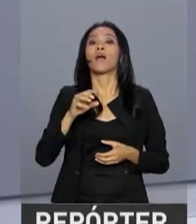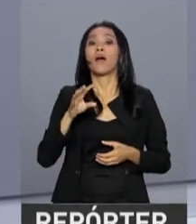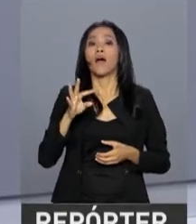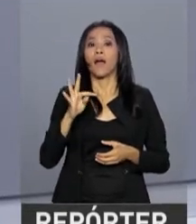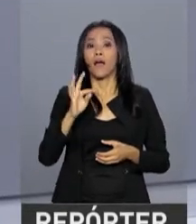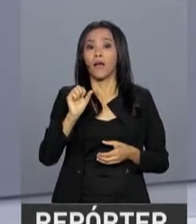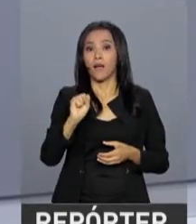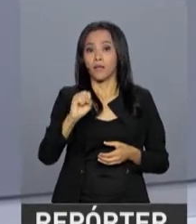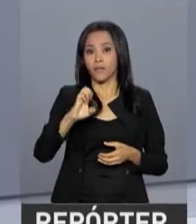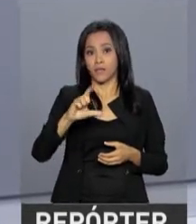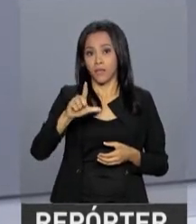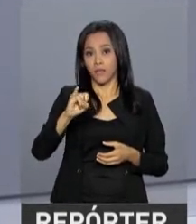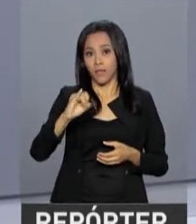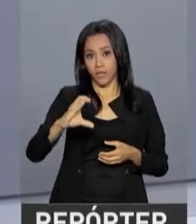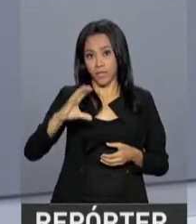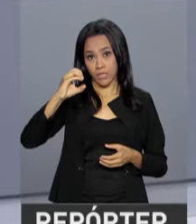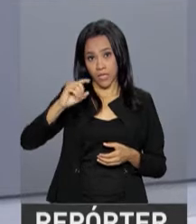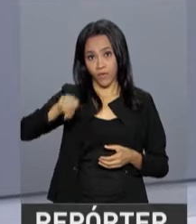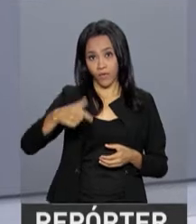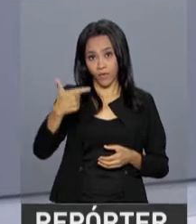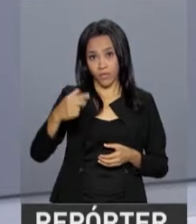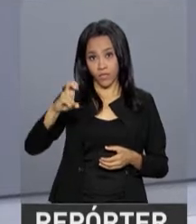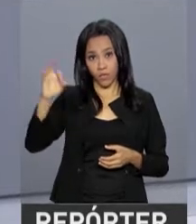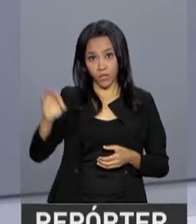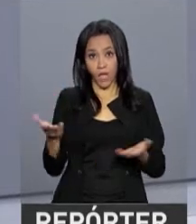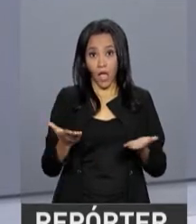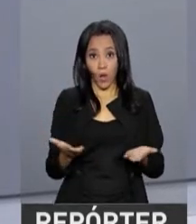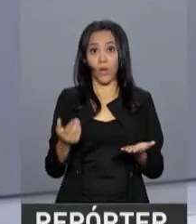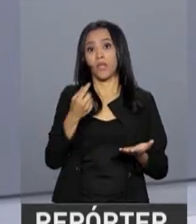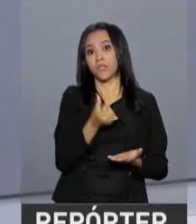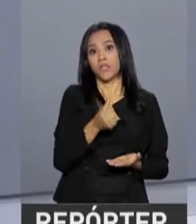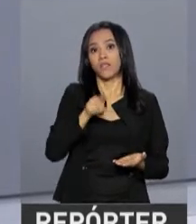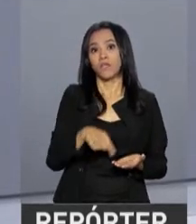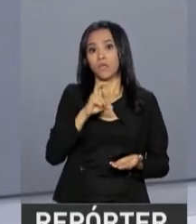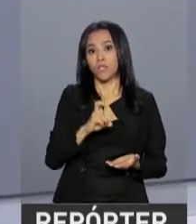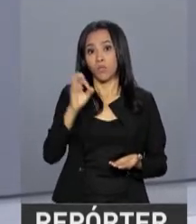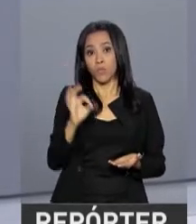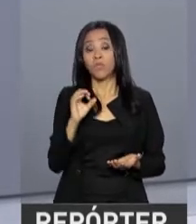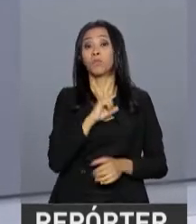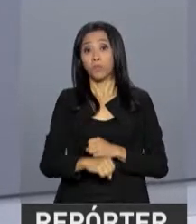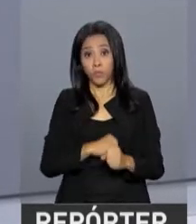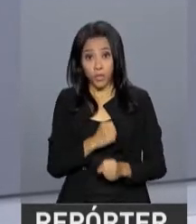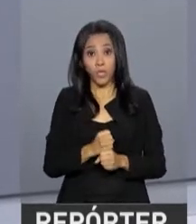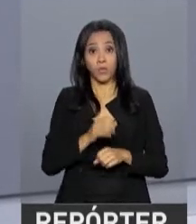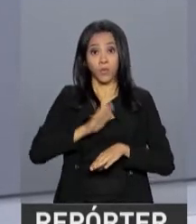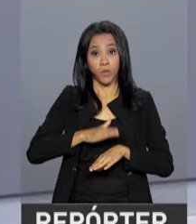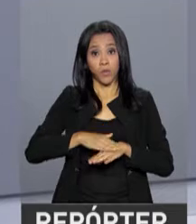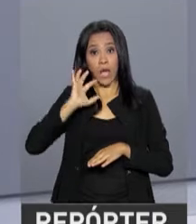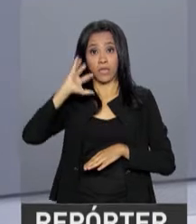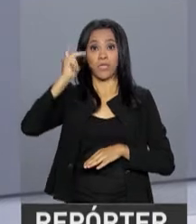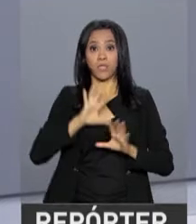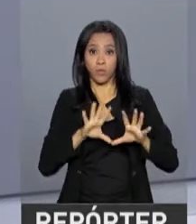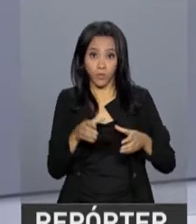ponto percentual agora taxa fique em 6,5 por cento ao ano acordo com o copom a decisão foi tomada com base